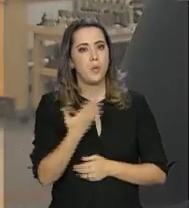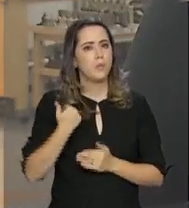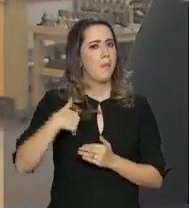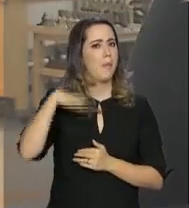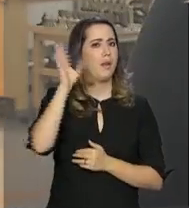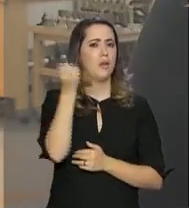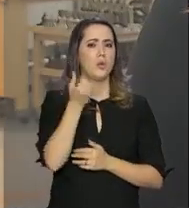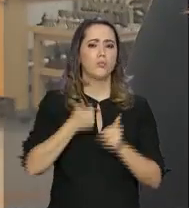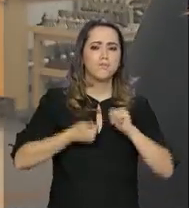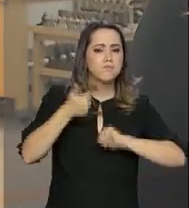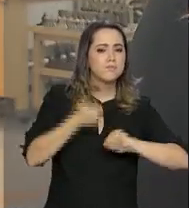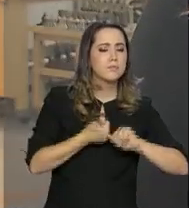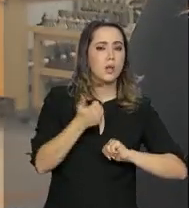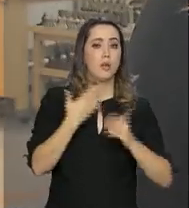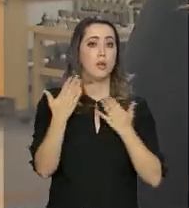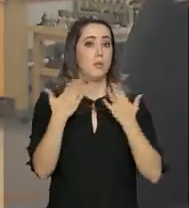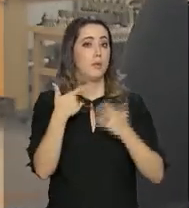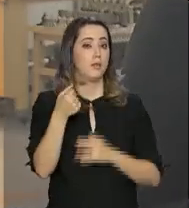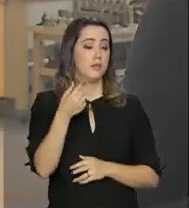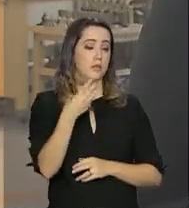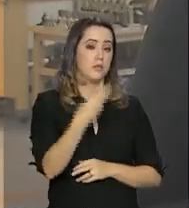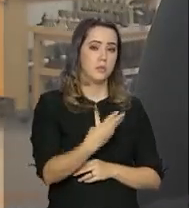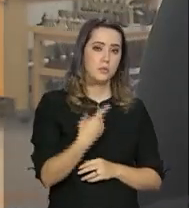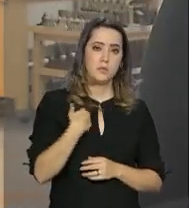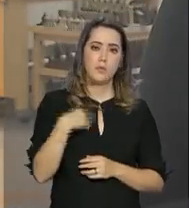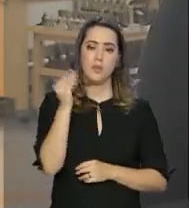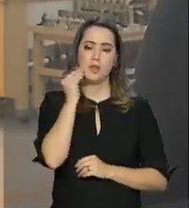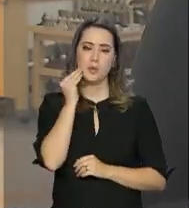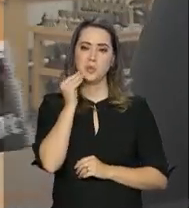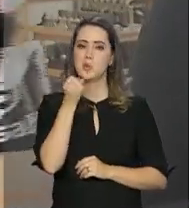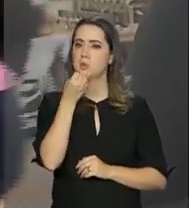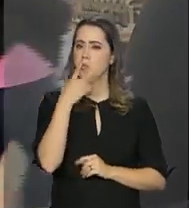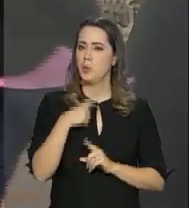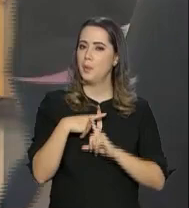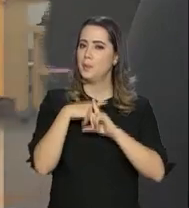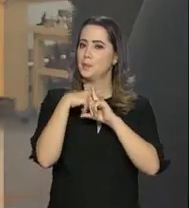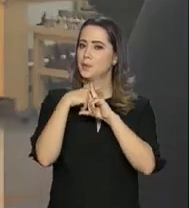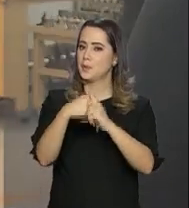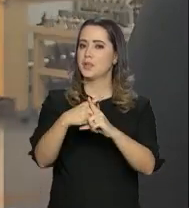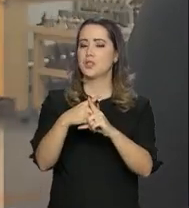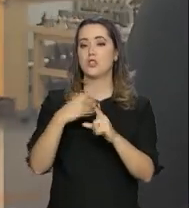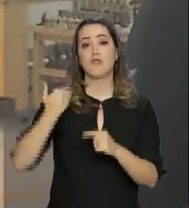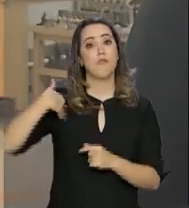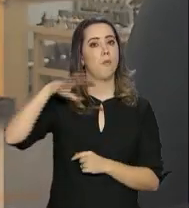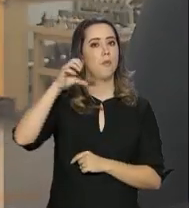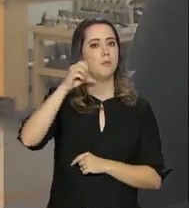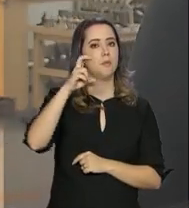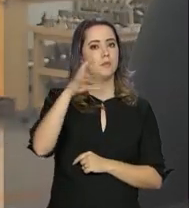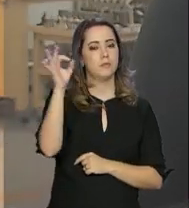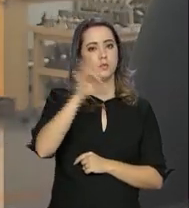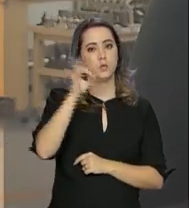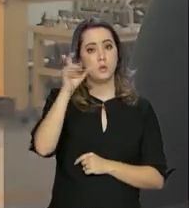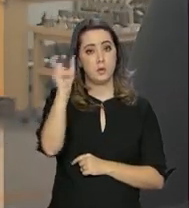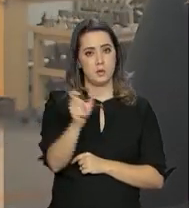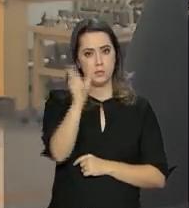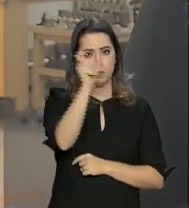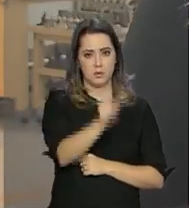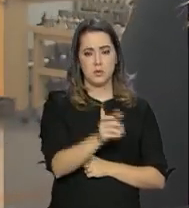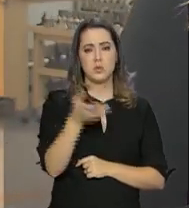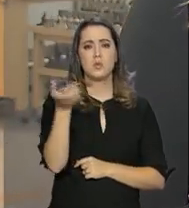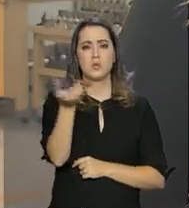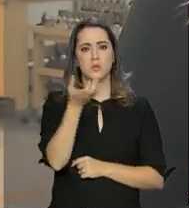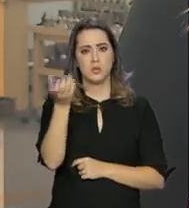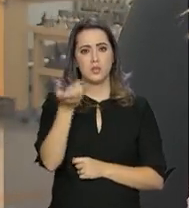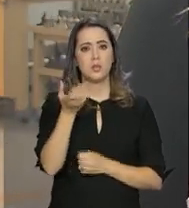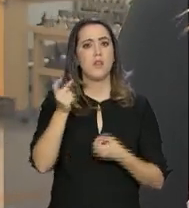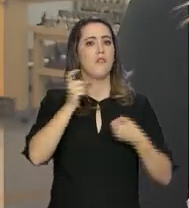maior índice desde 2013. Com a experiência positiva, mais de 95% dos entrevistados disseram